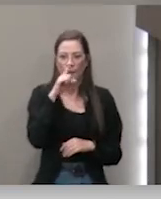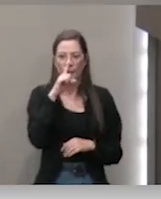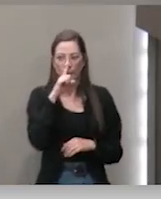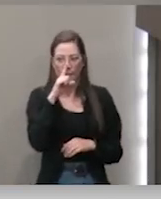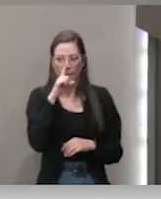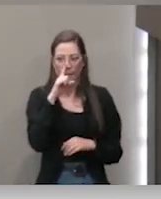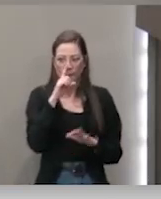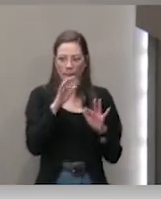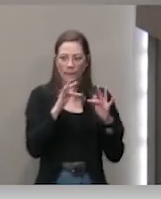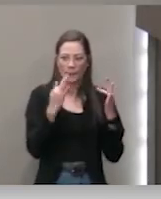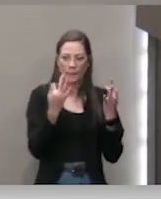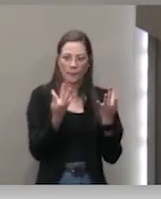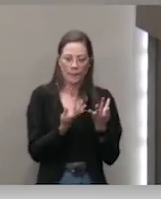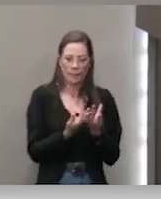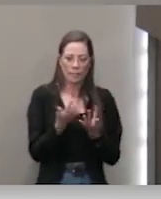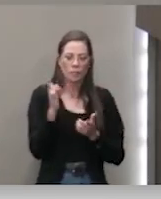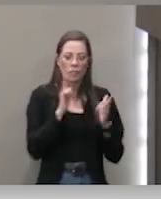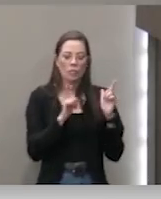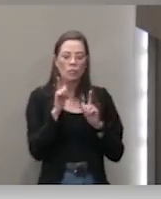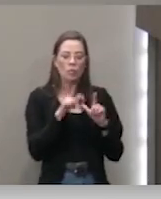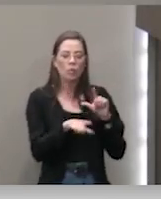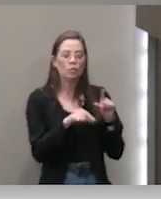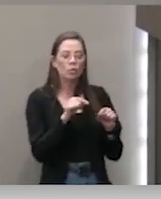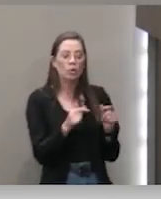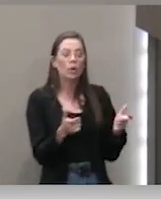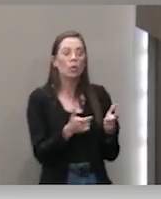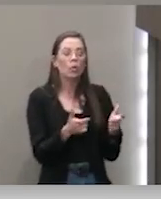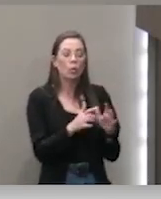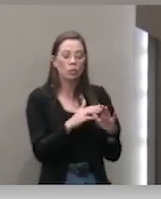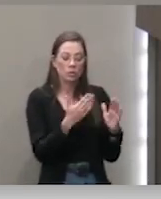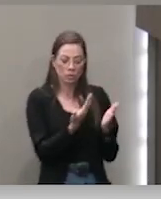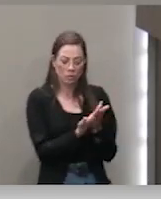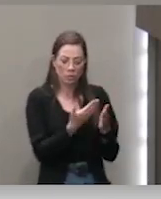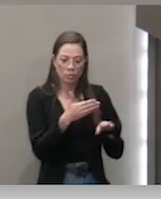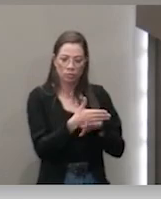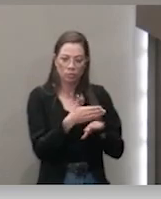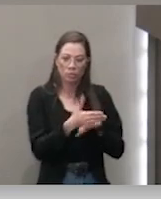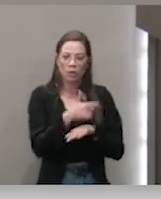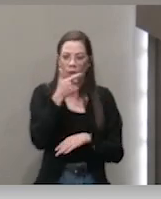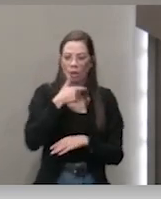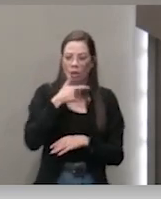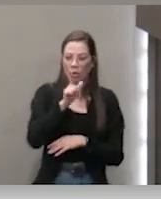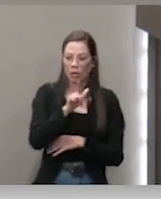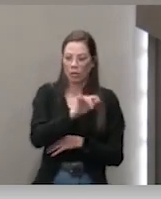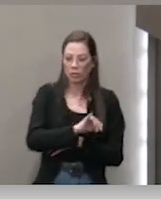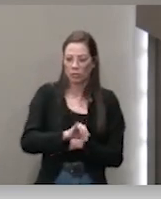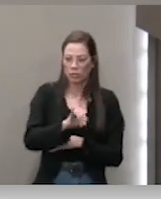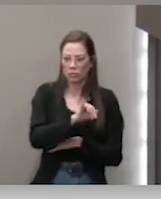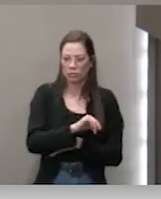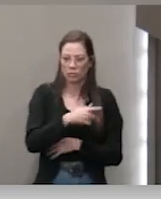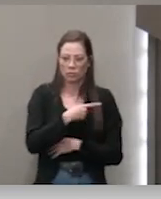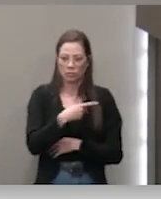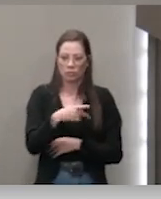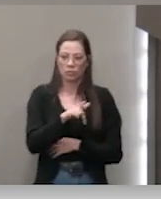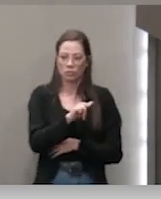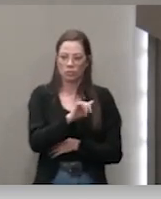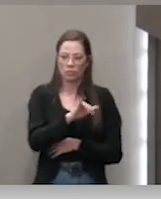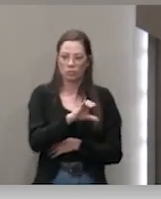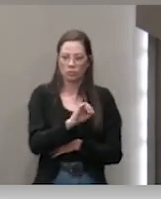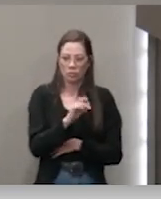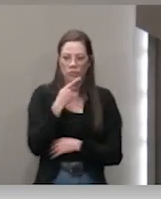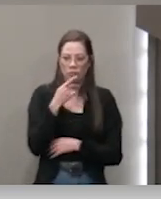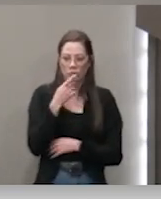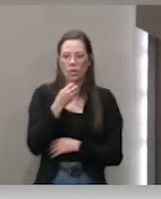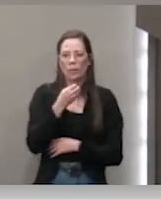o familiar vão definir aonde o seu filho quer estudar. Então, eu acho muito importante, acho que o presidente Gil aqui falou muito